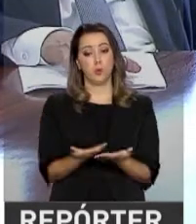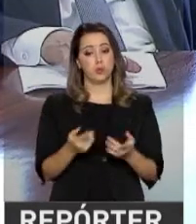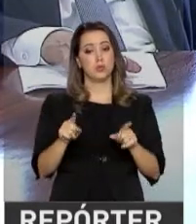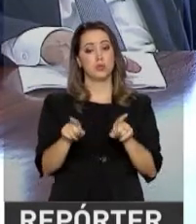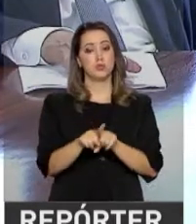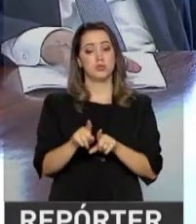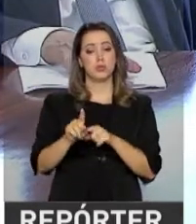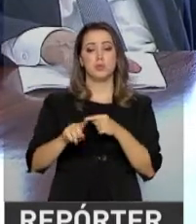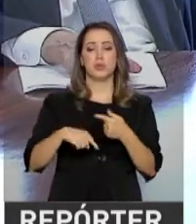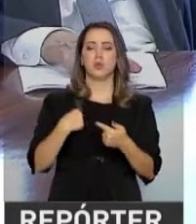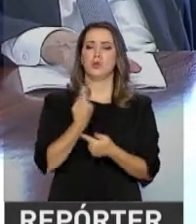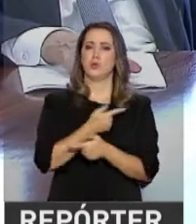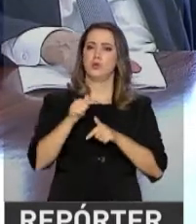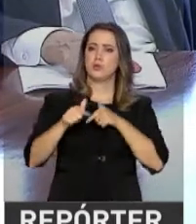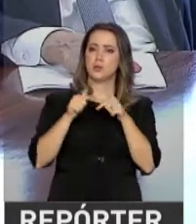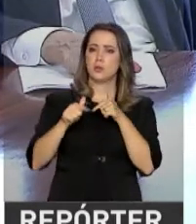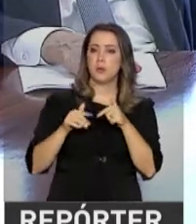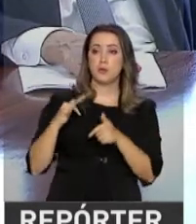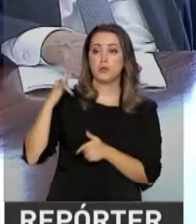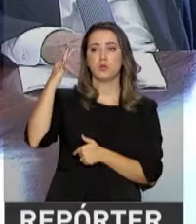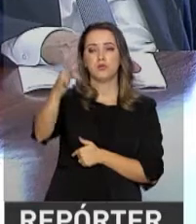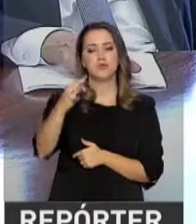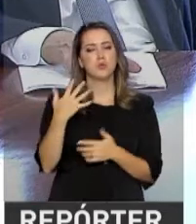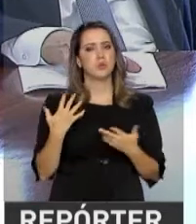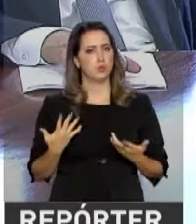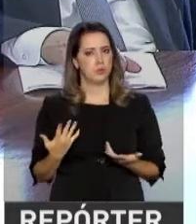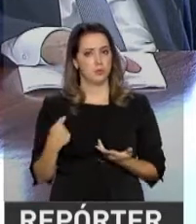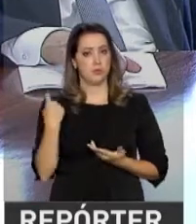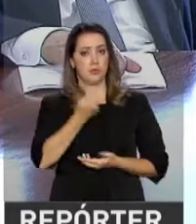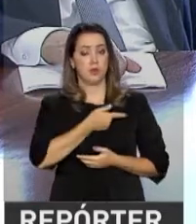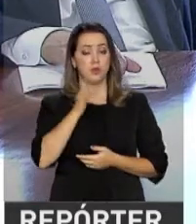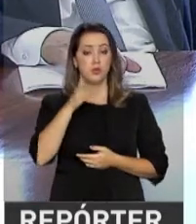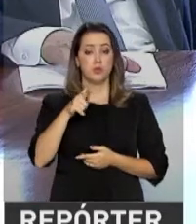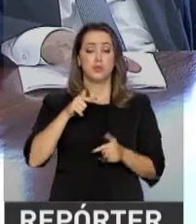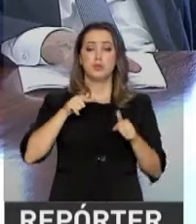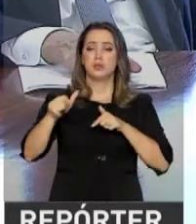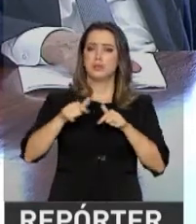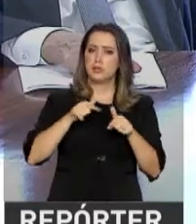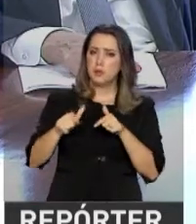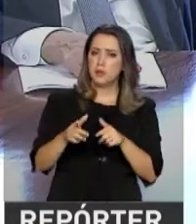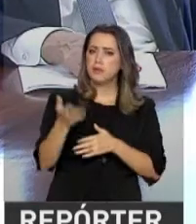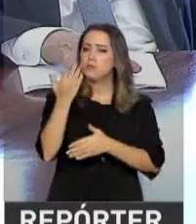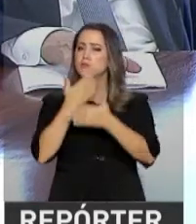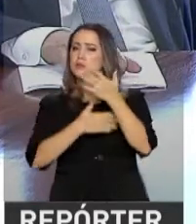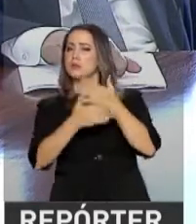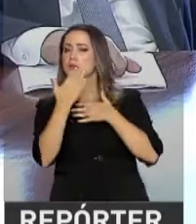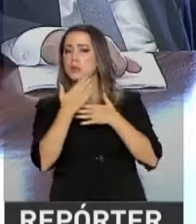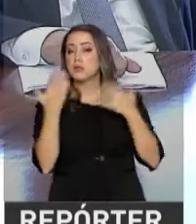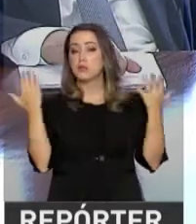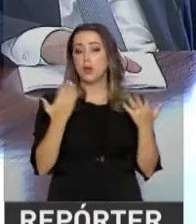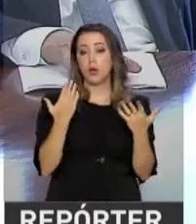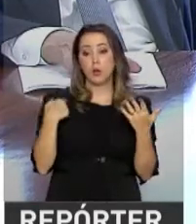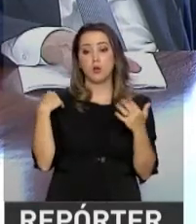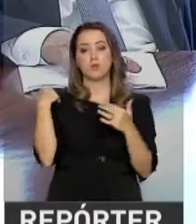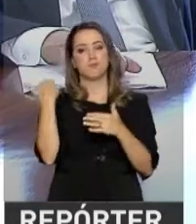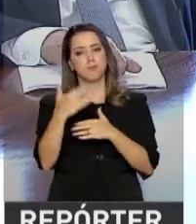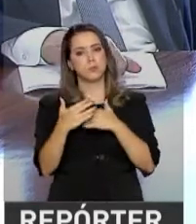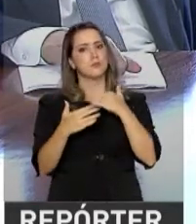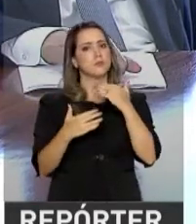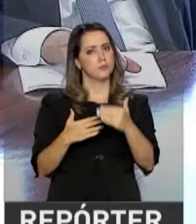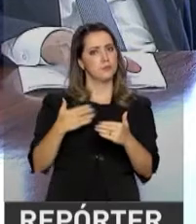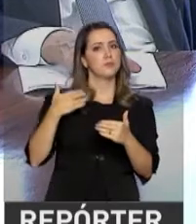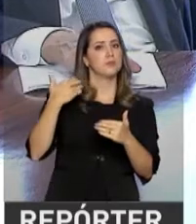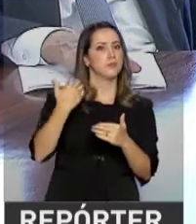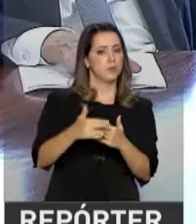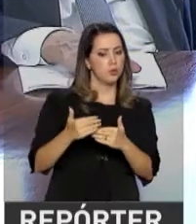comemorar aquilo que vamos fazer no futuro. Ou seja, ancorados naquilo que nós já fizemos no passado, nós temos que continuar a fazer